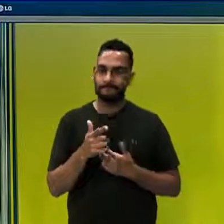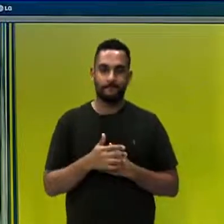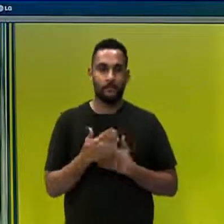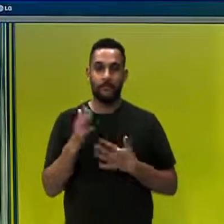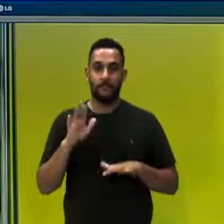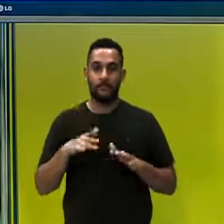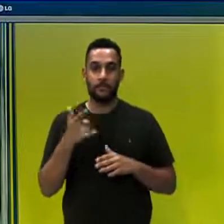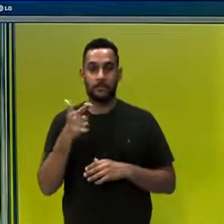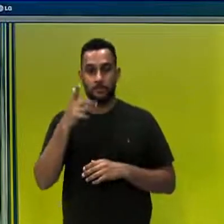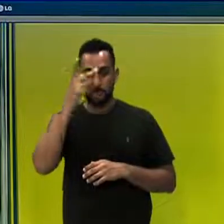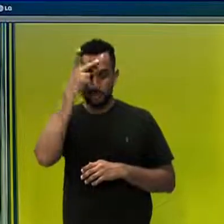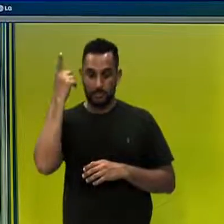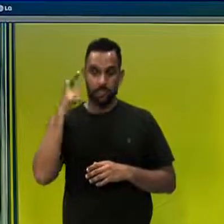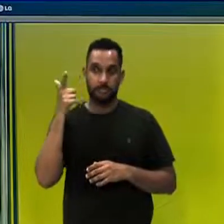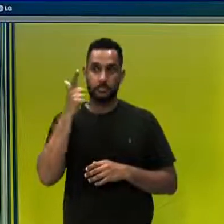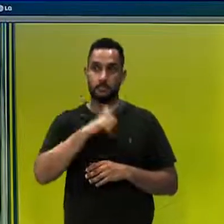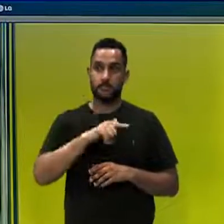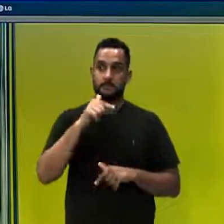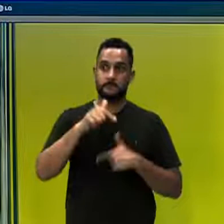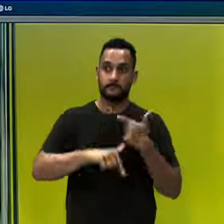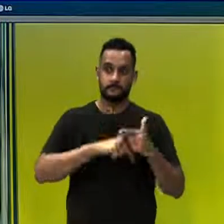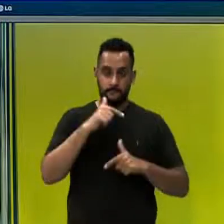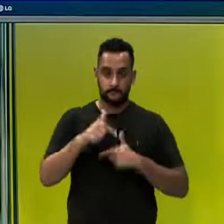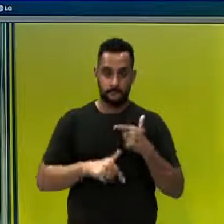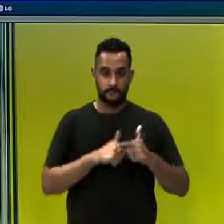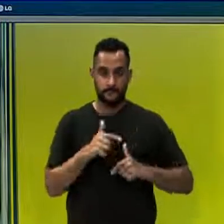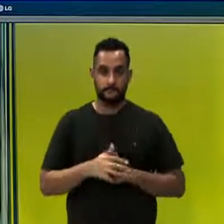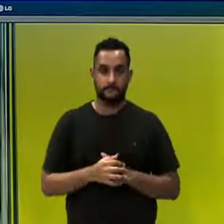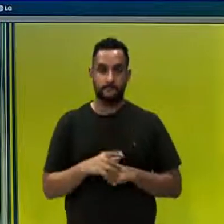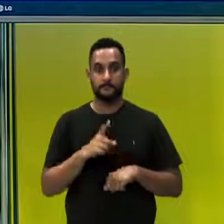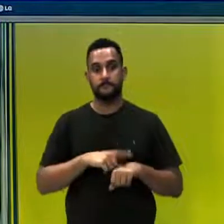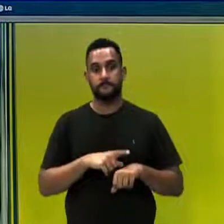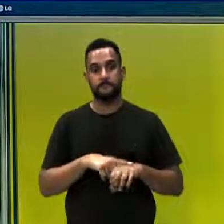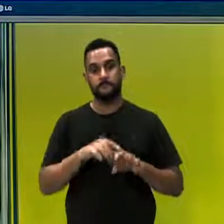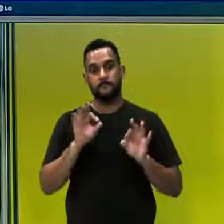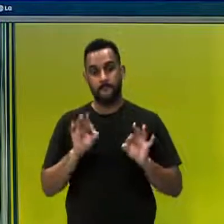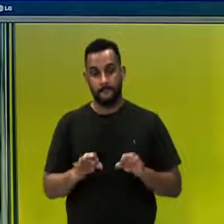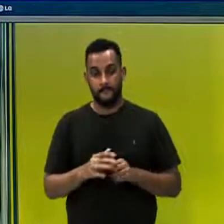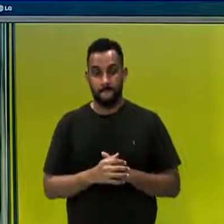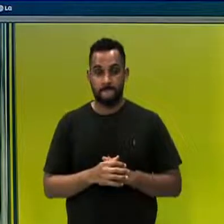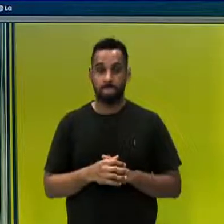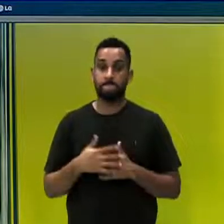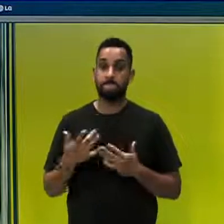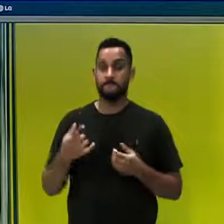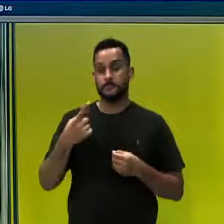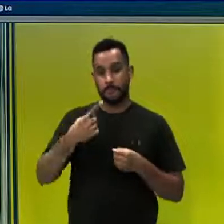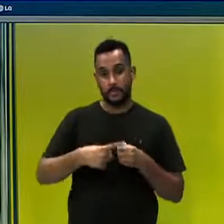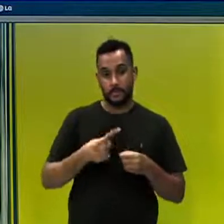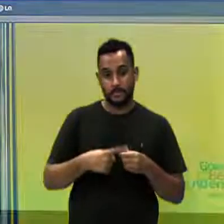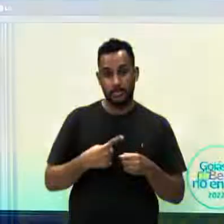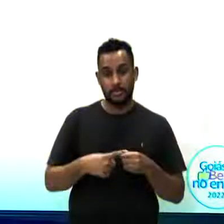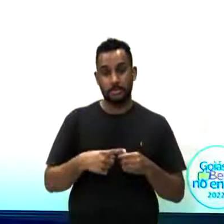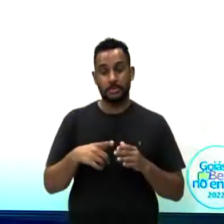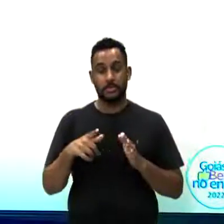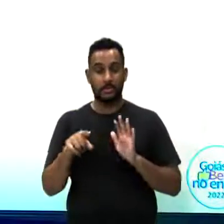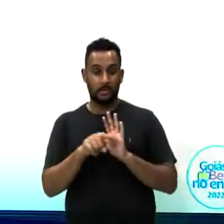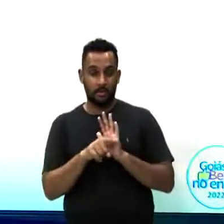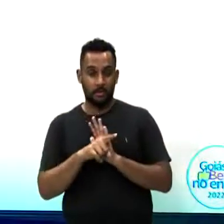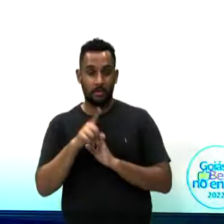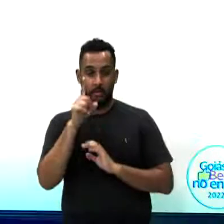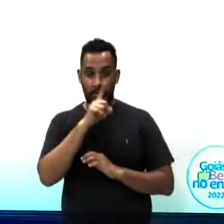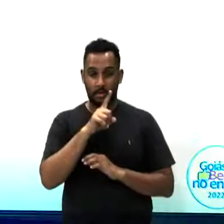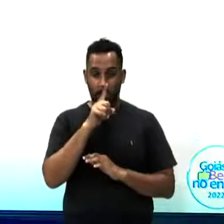de pessoal para poder trabalhar e concluir essa obra em tempo. Vamos lá. As cidades nem sempre foram atrativas. No